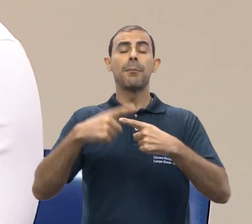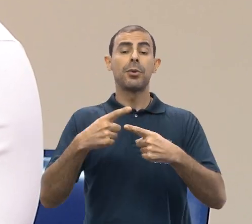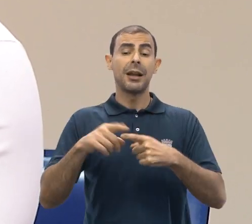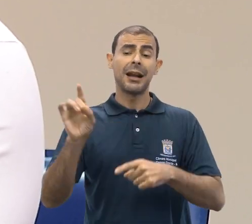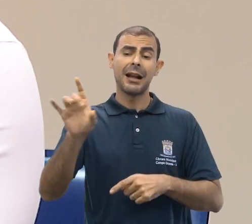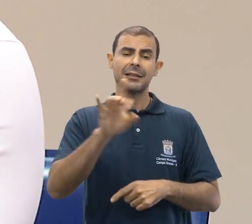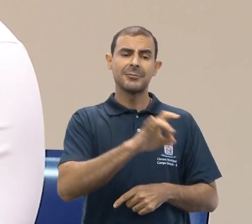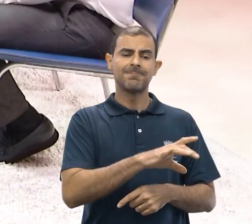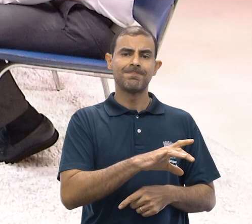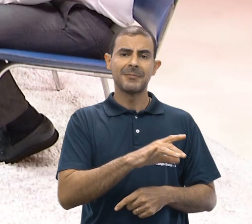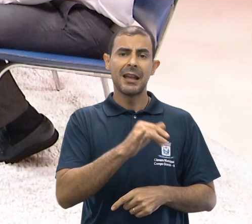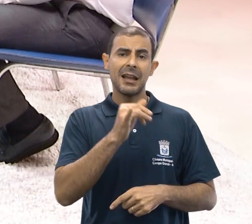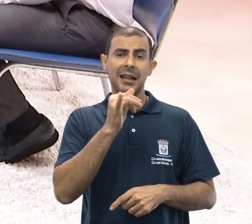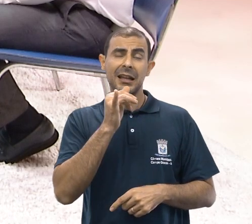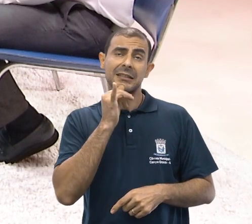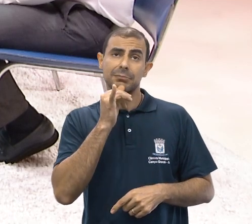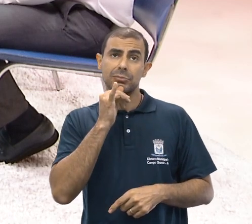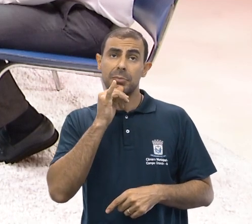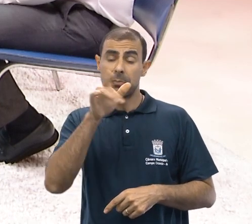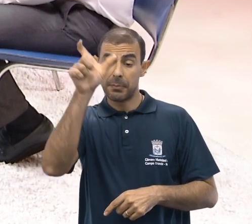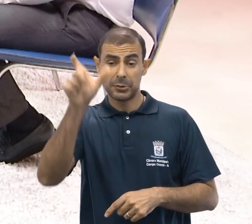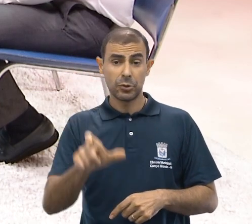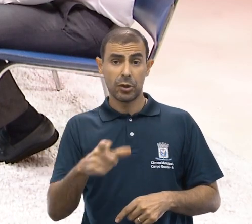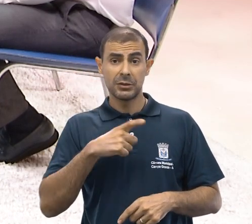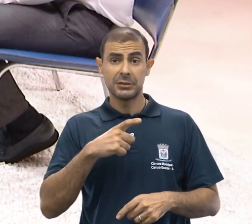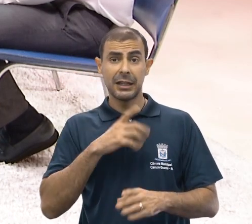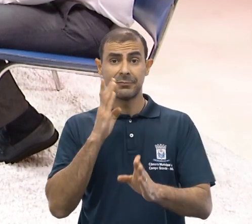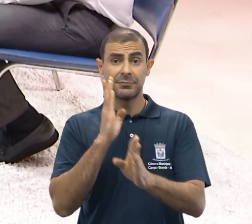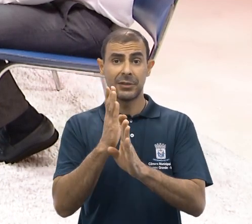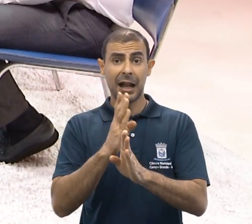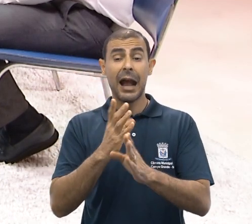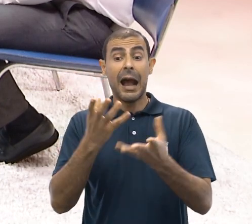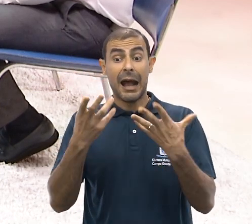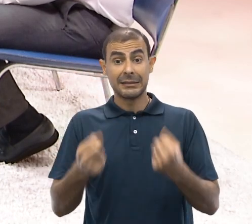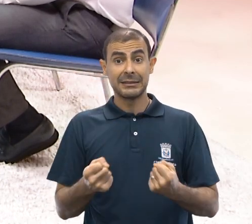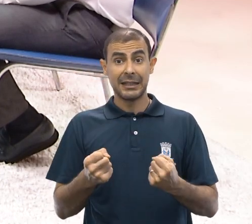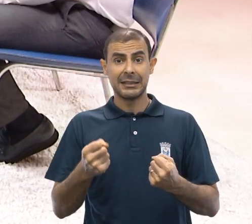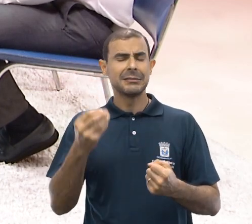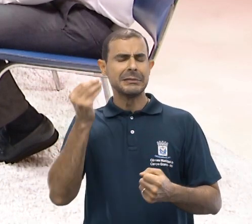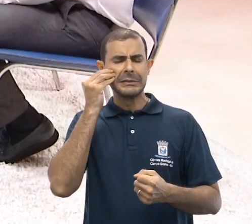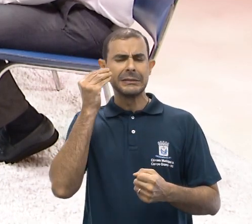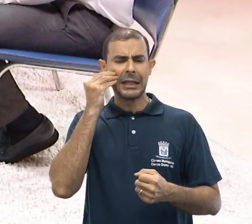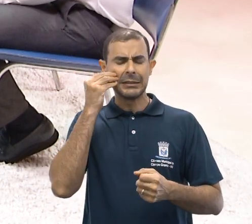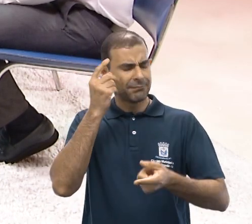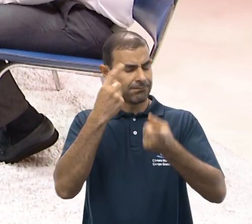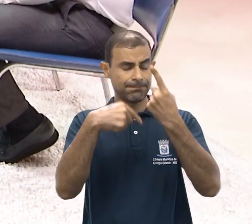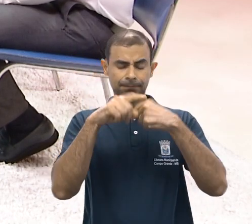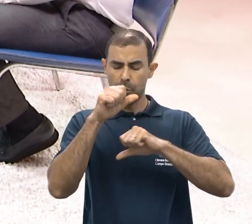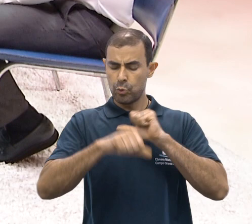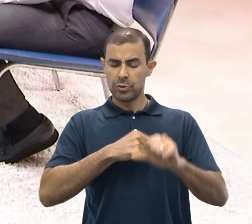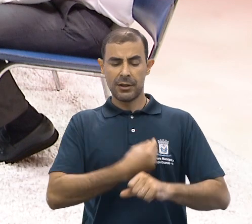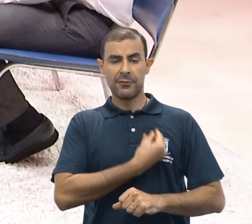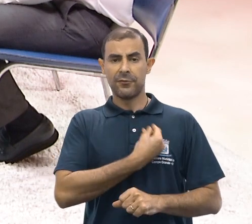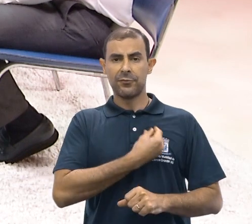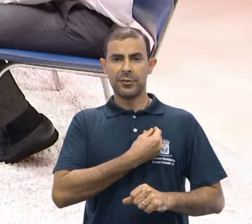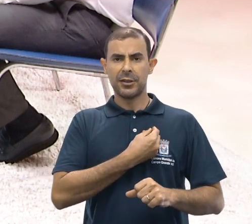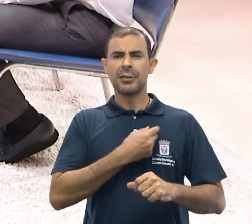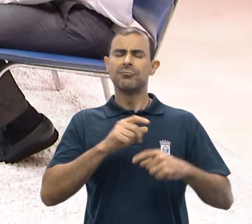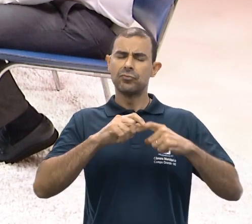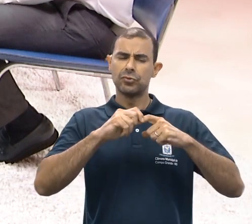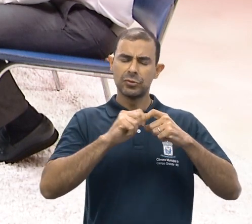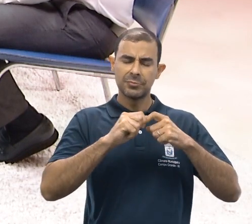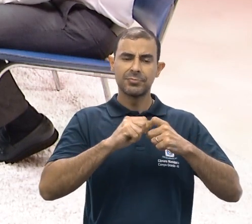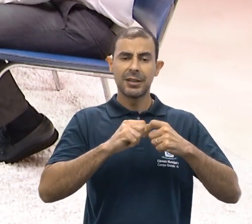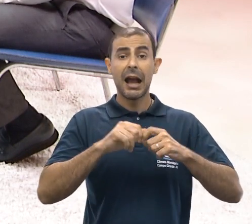que pega o diagnóstico, aceita e tenta sobressair, reverter aquela situação. Né, fazer